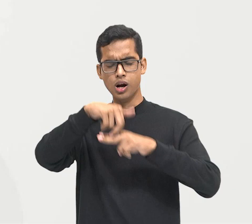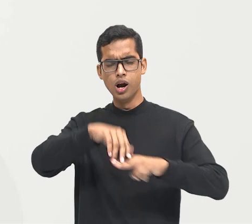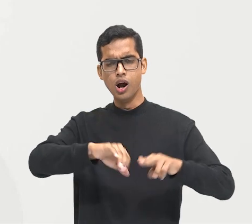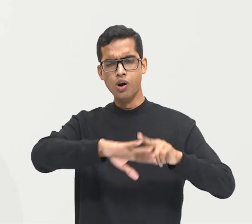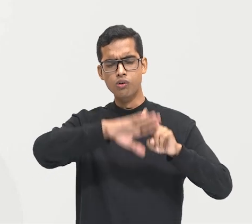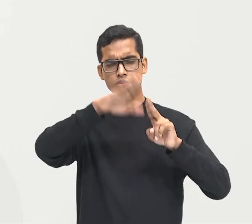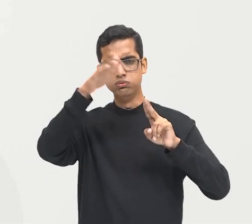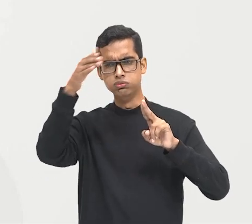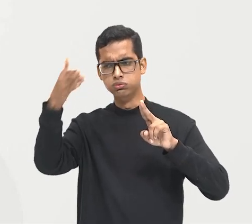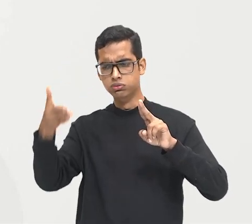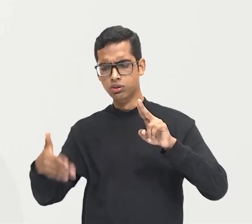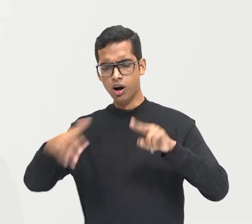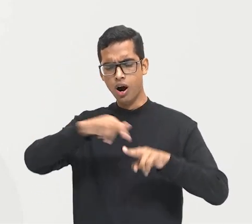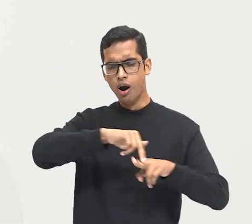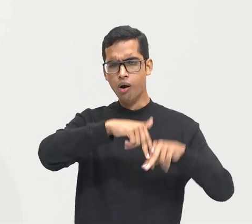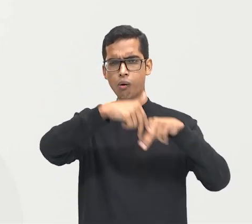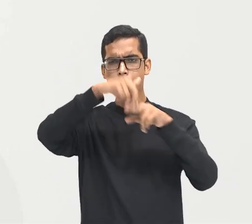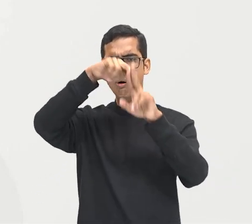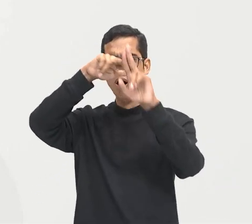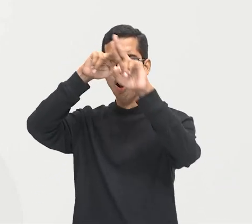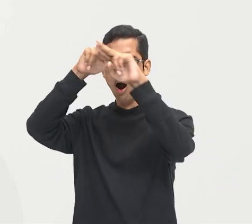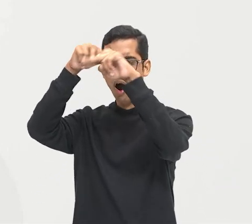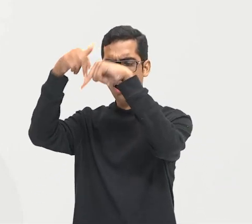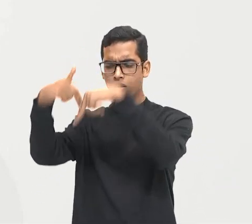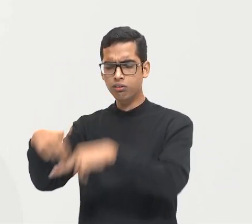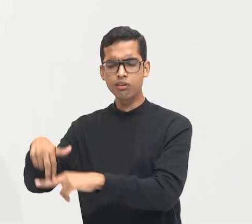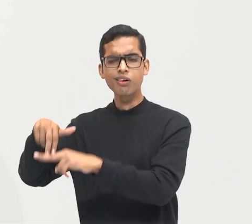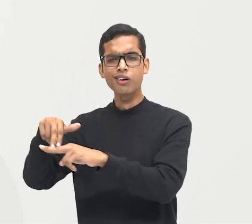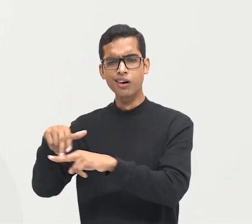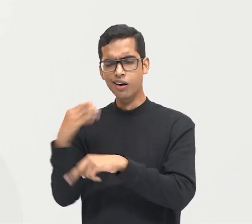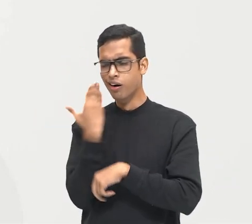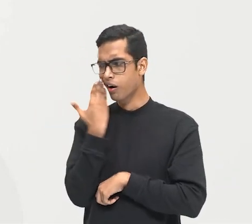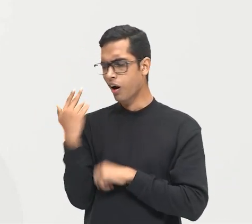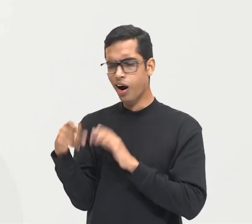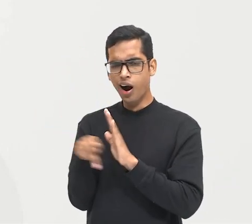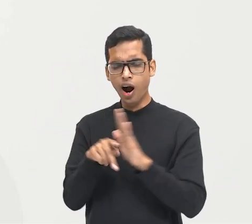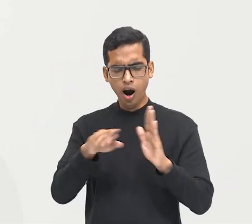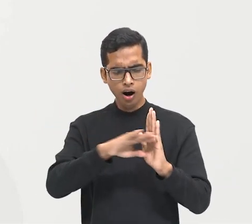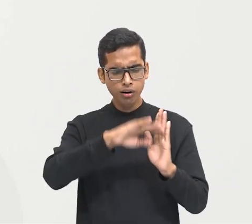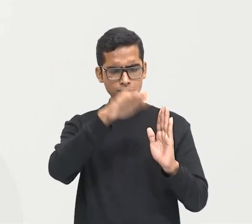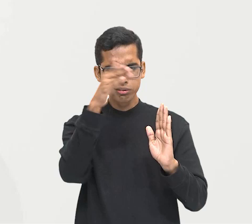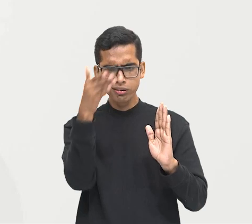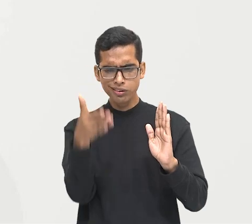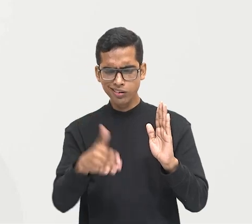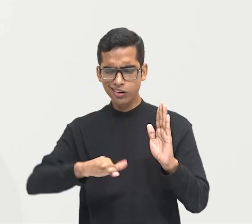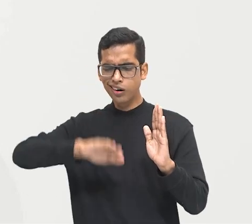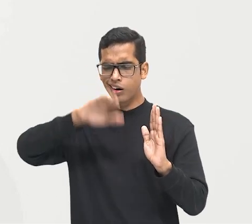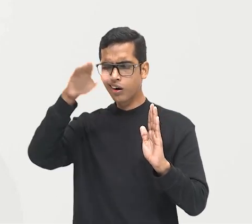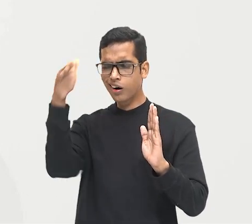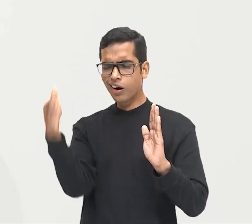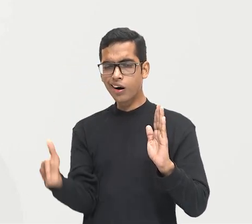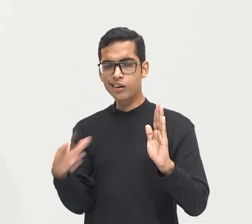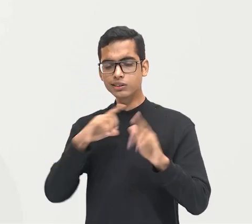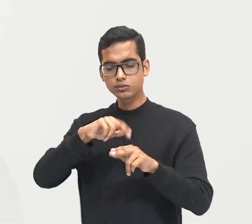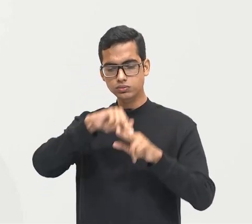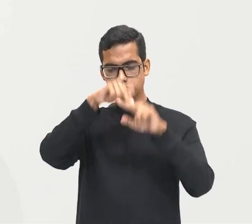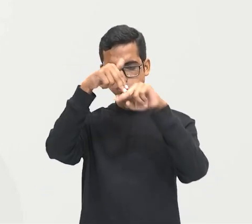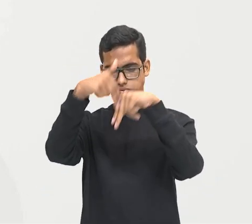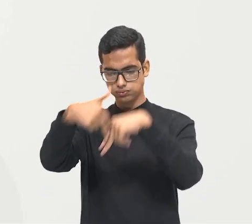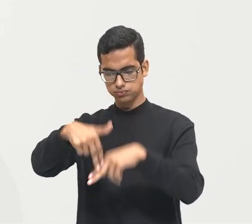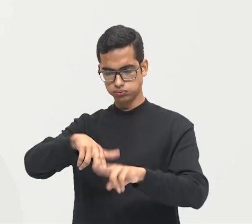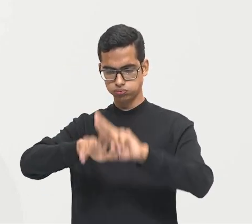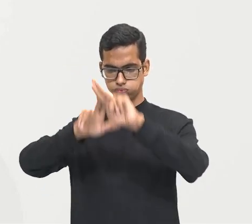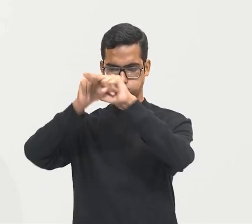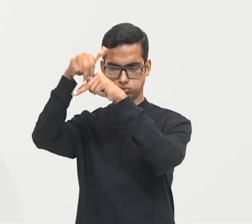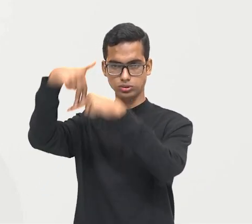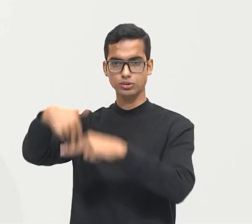onda, quer dizer que o surfista ele vai estar lá em cima, né, naquela partezinha de cima da onda surfando, né? Às vezes pegam ali umas ondas mais